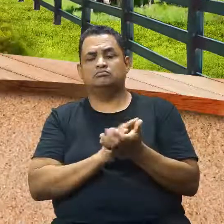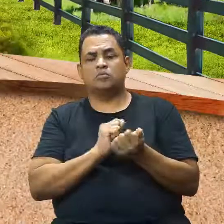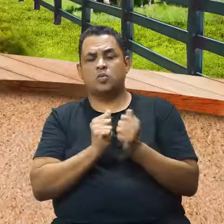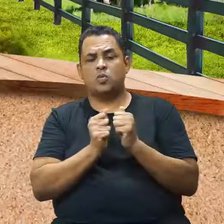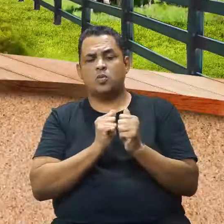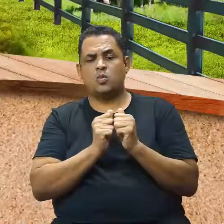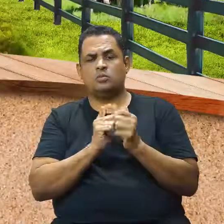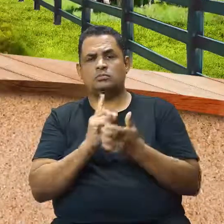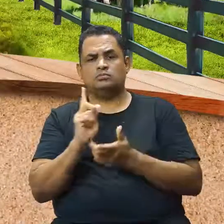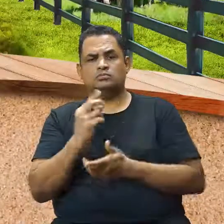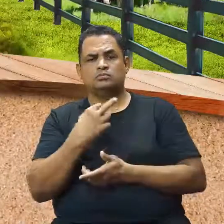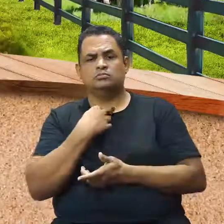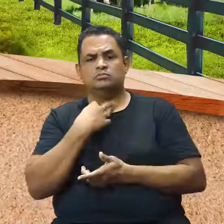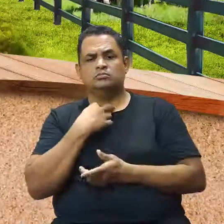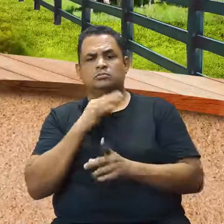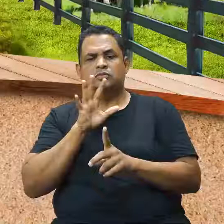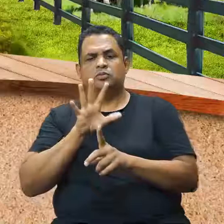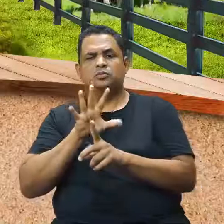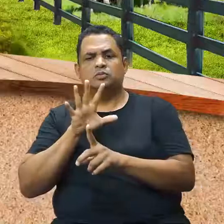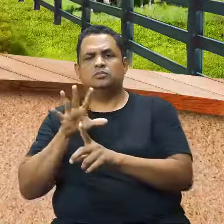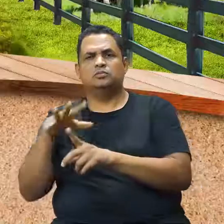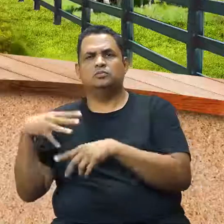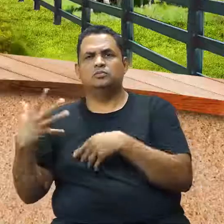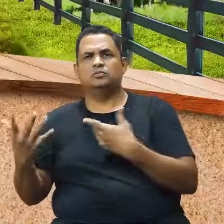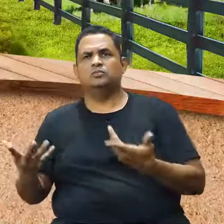controlar, não pode interferir